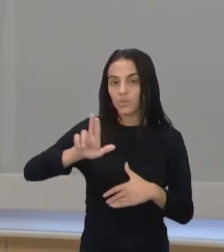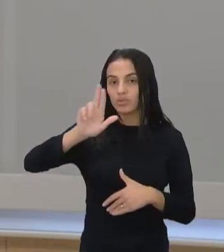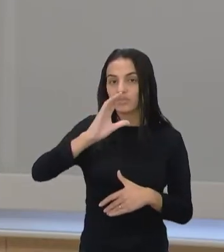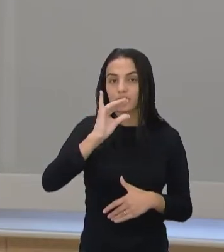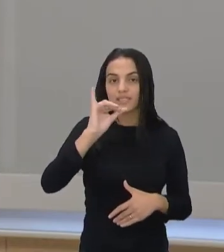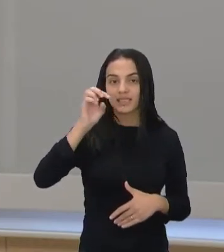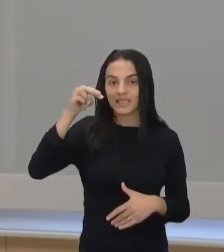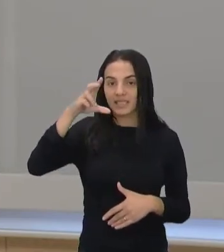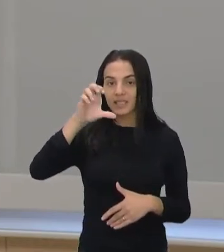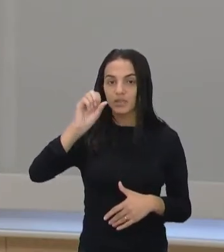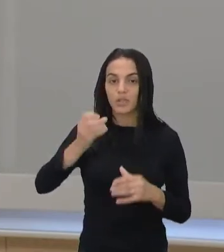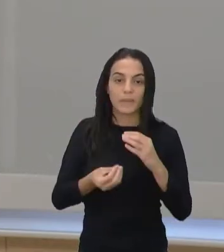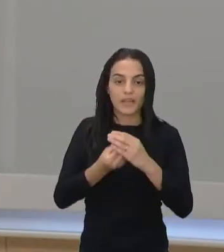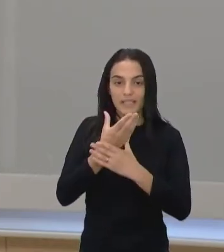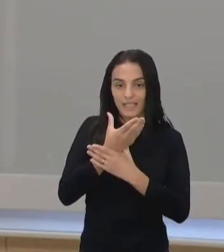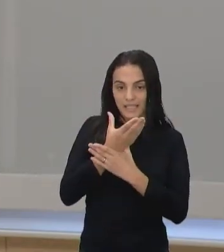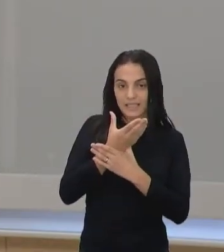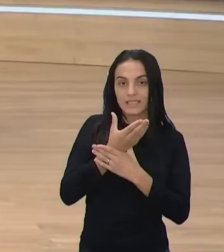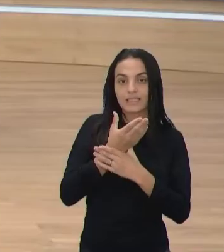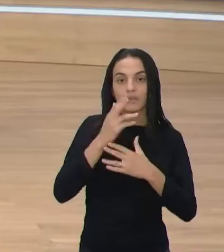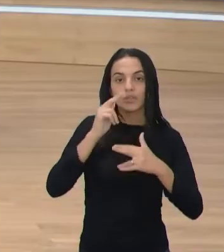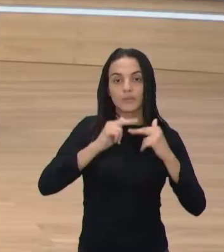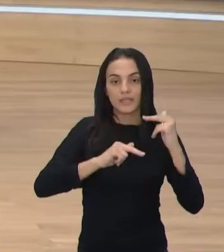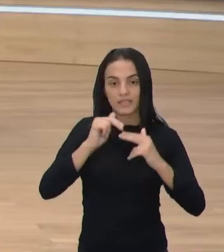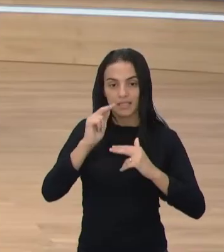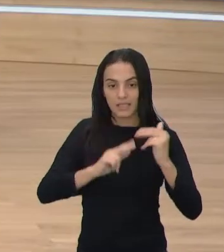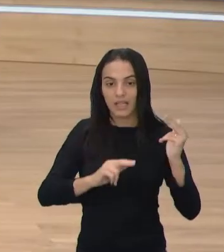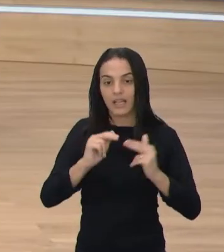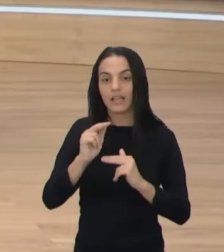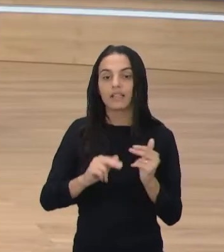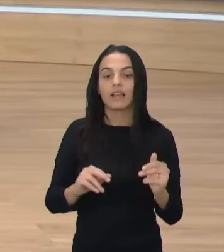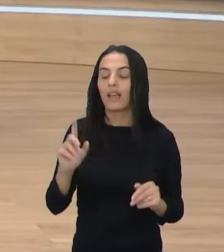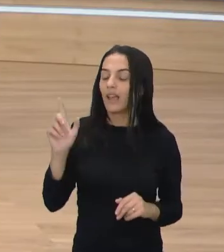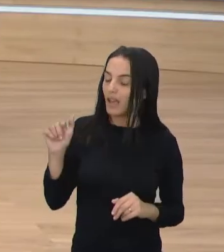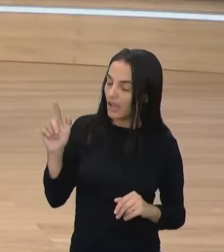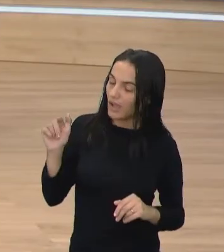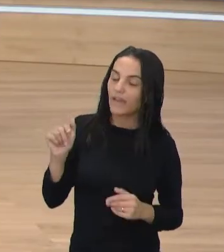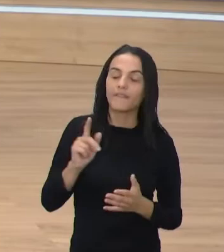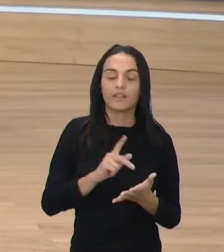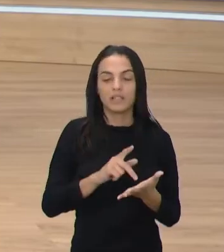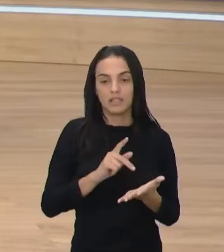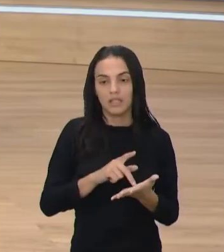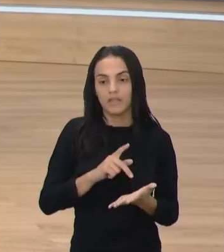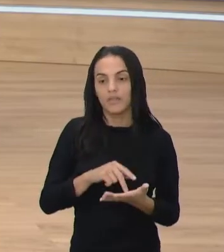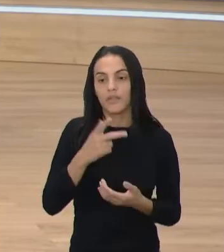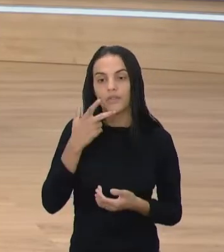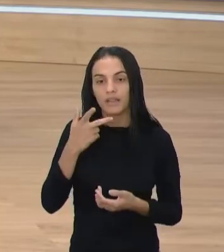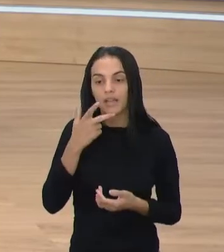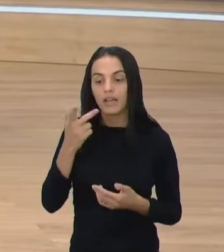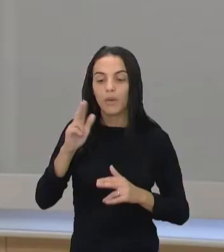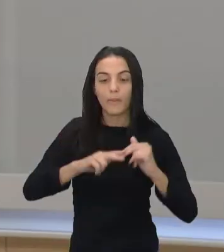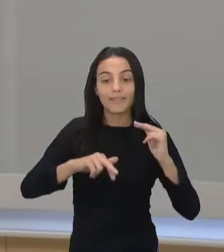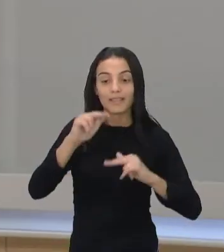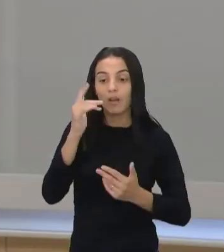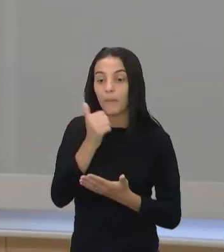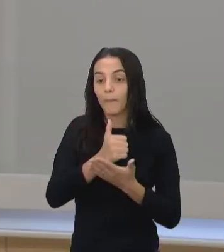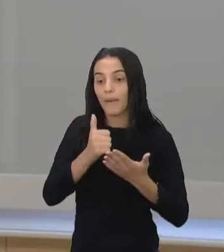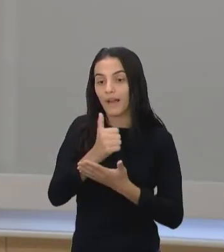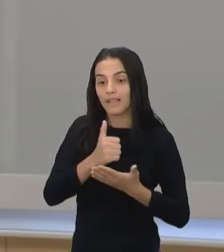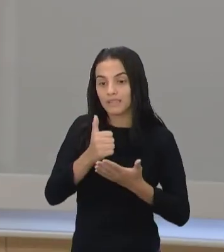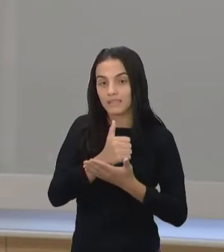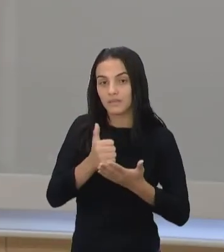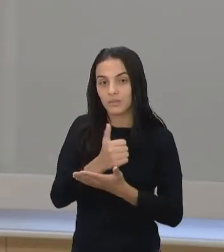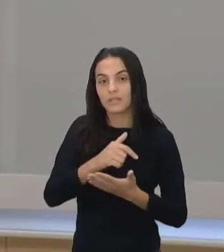construção para a elaboração de materiais de chip. Essa é vamos falar assim, esse é o material básico